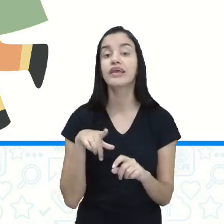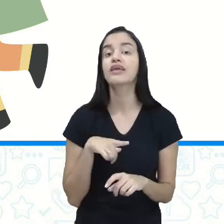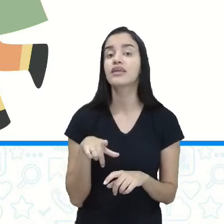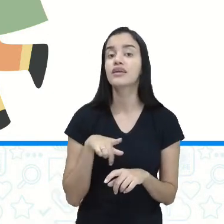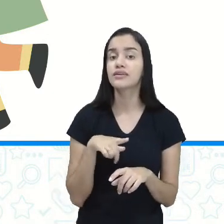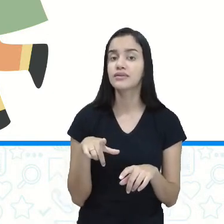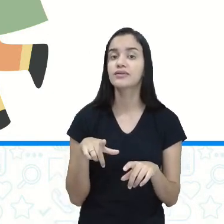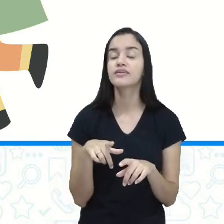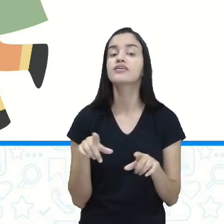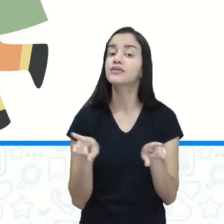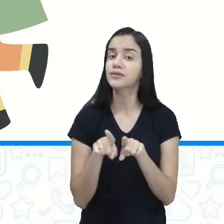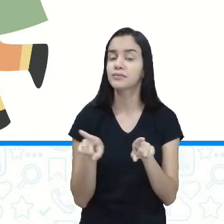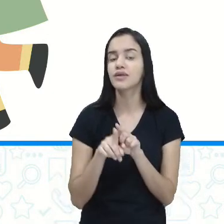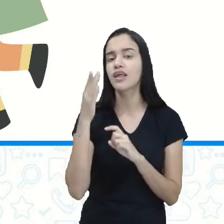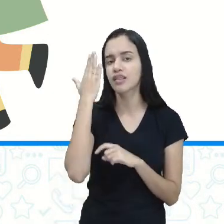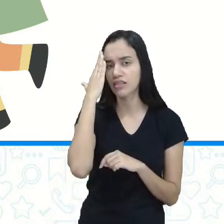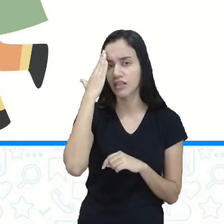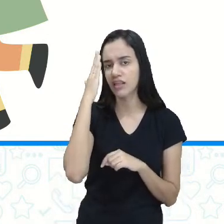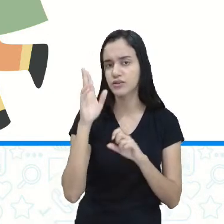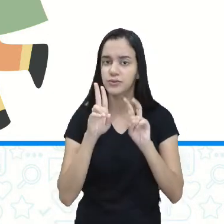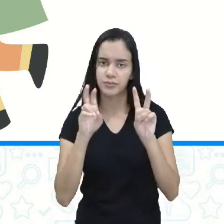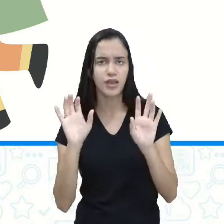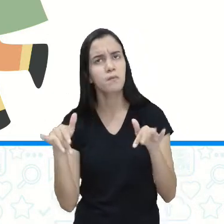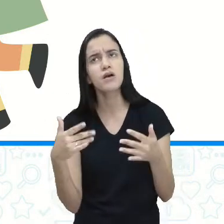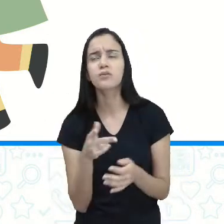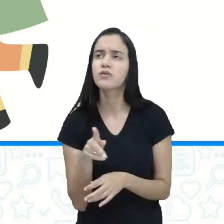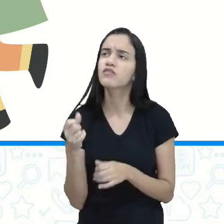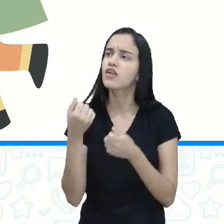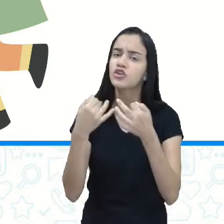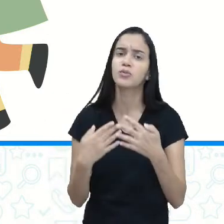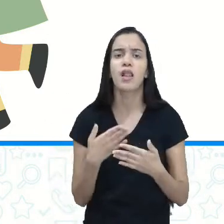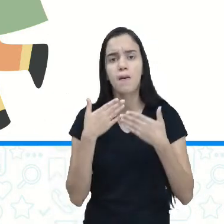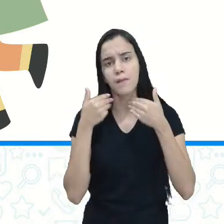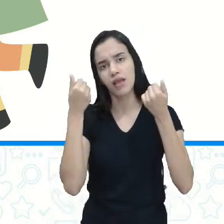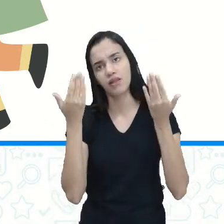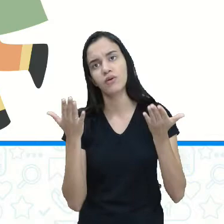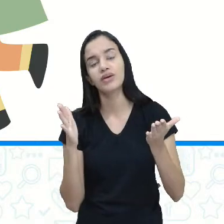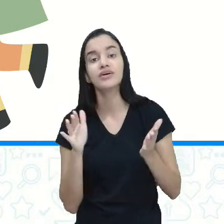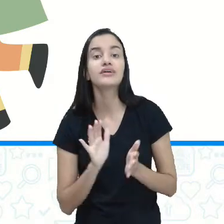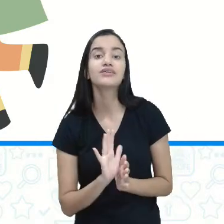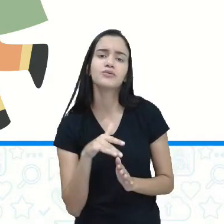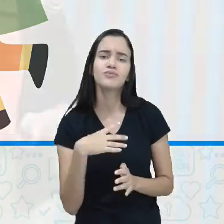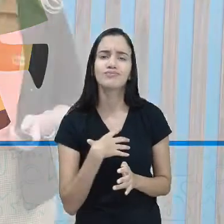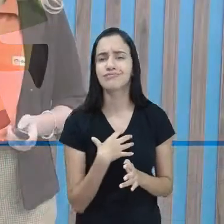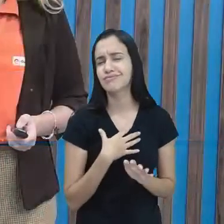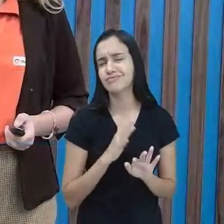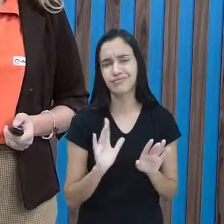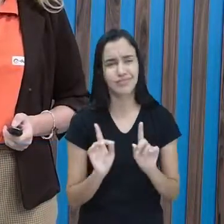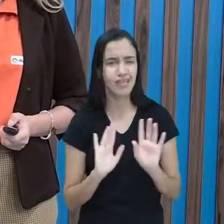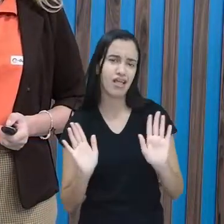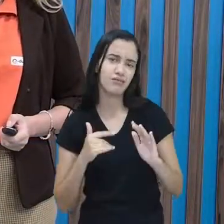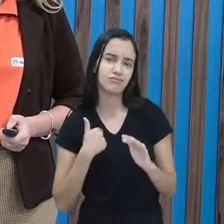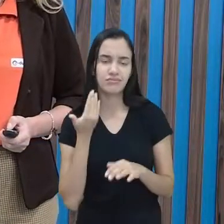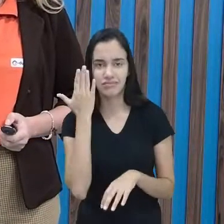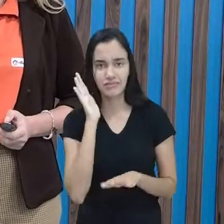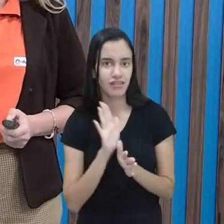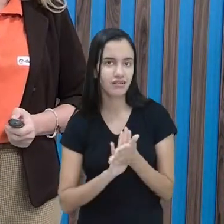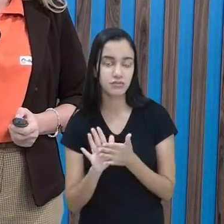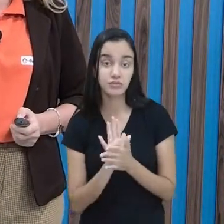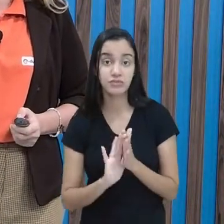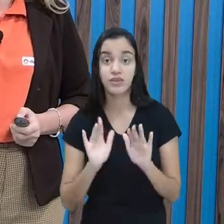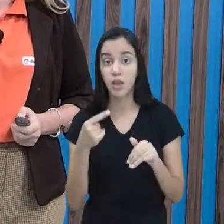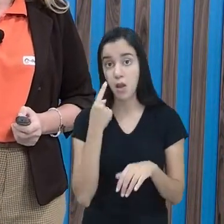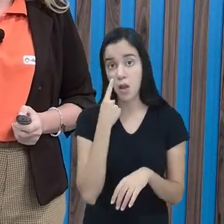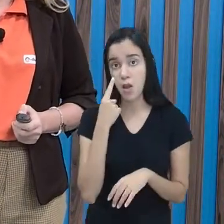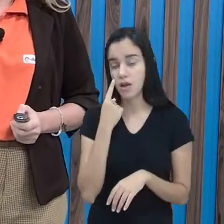entende esse assunto, tá certo? Professora, explica melhor. Dessa forma eu ainda não entendi. Vou te explicar melhor.